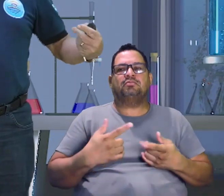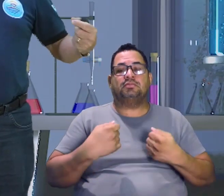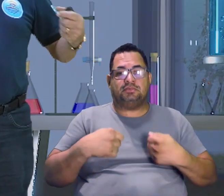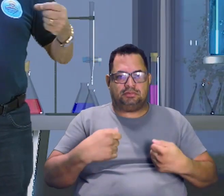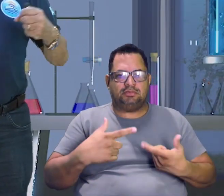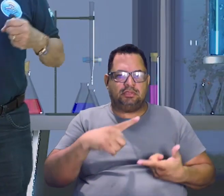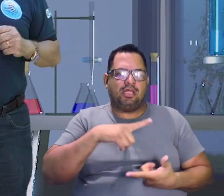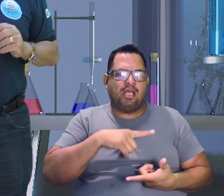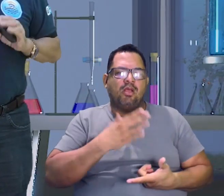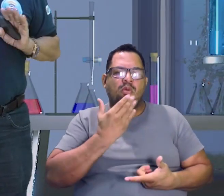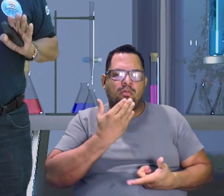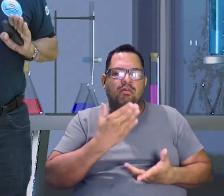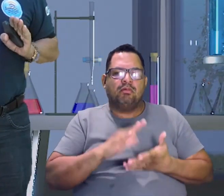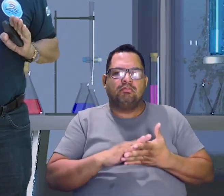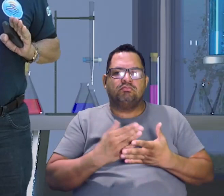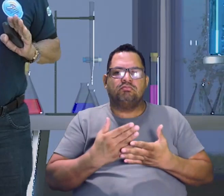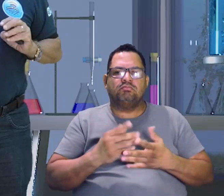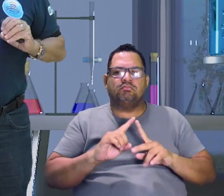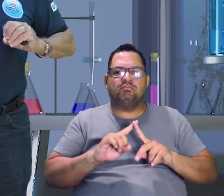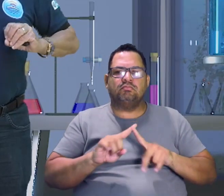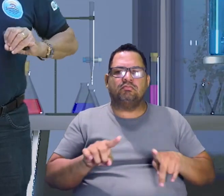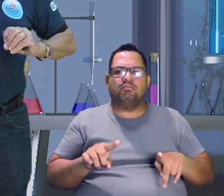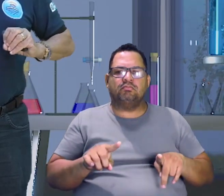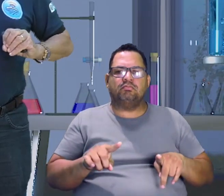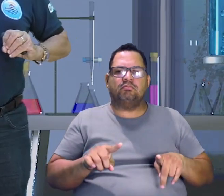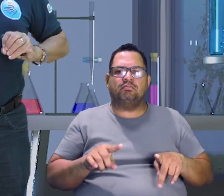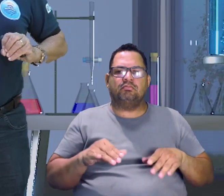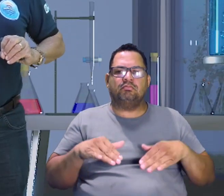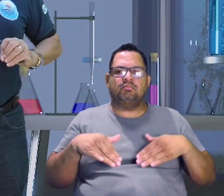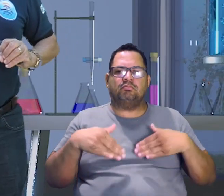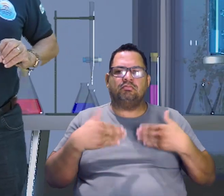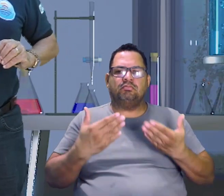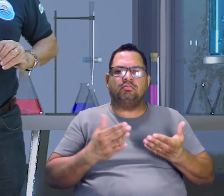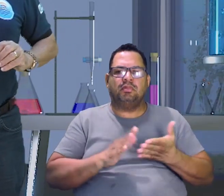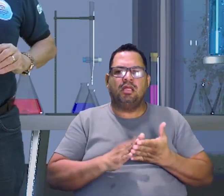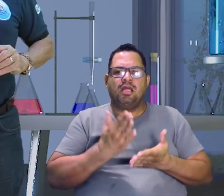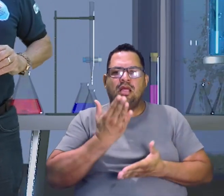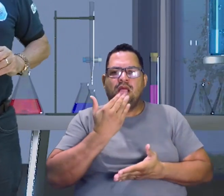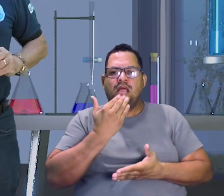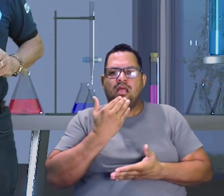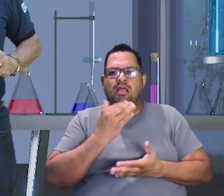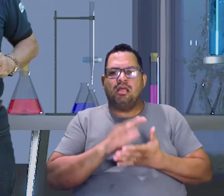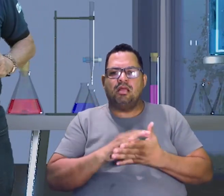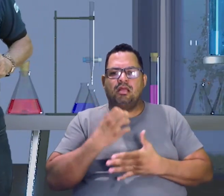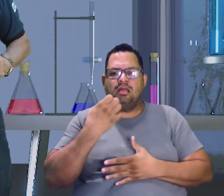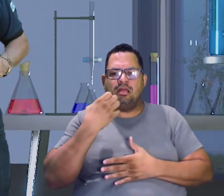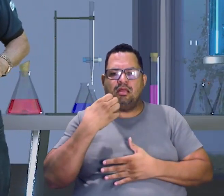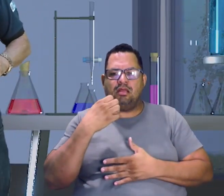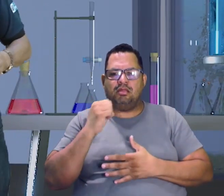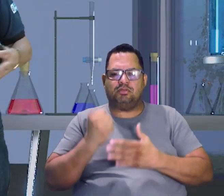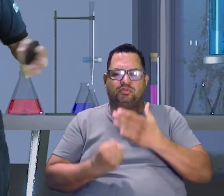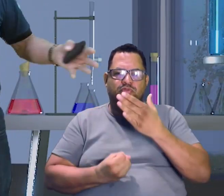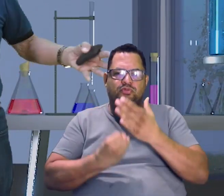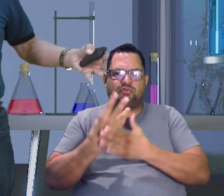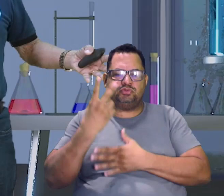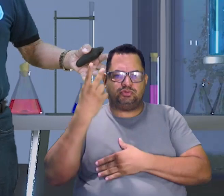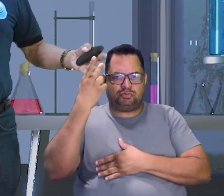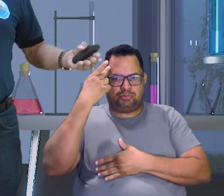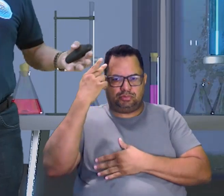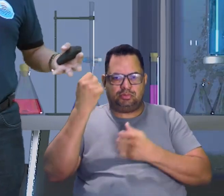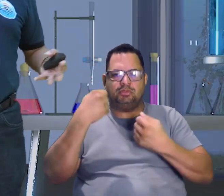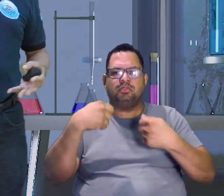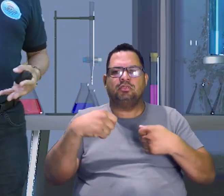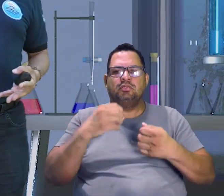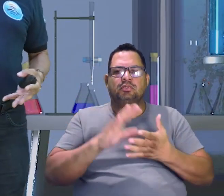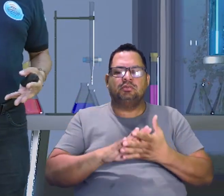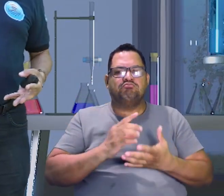né? Assim. Porém, quando você se alimenta, essa energia vem automaticamente. Por isso você tem que se alimentar